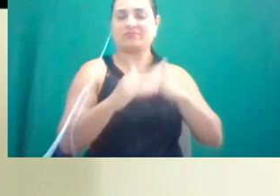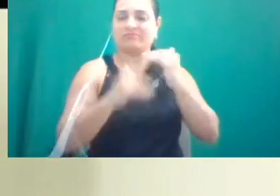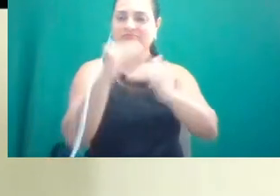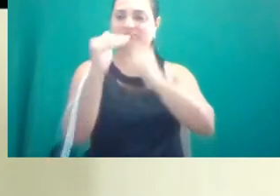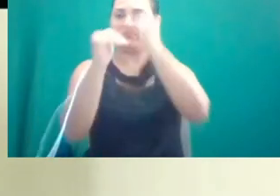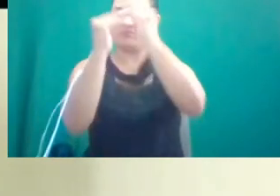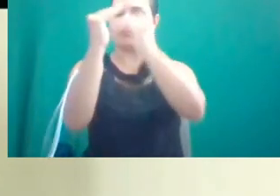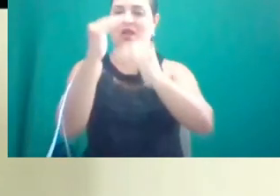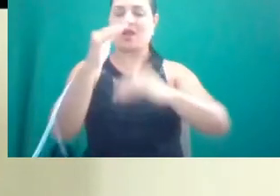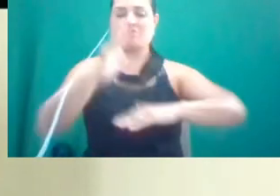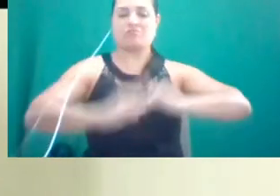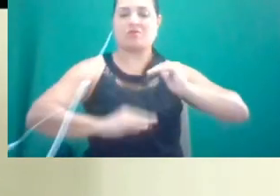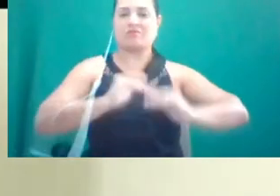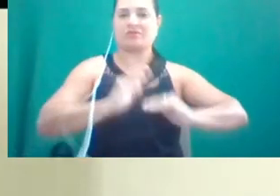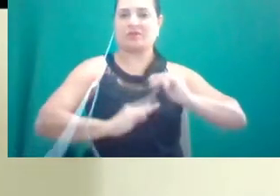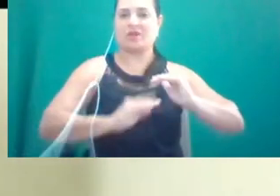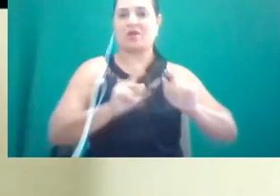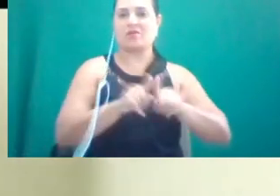Brasil.